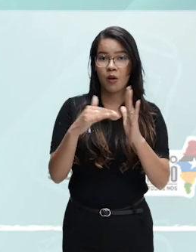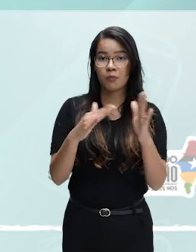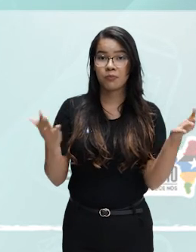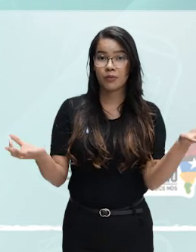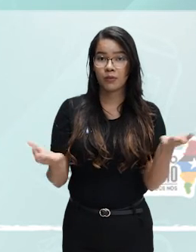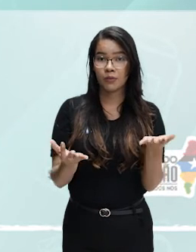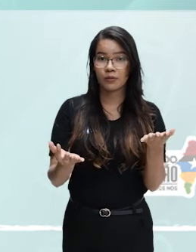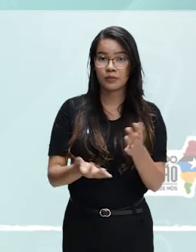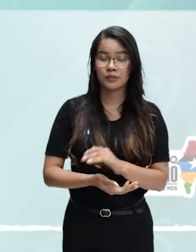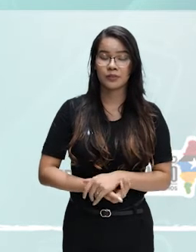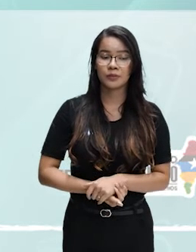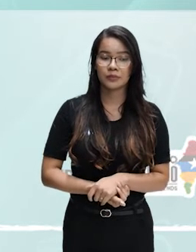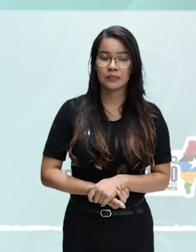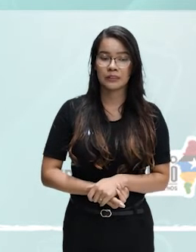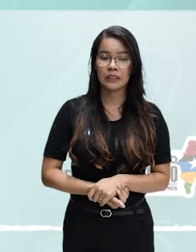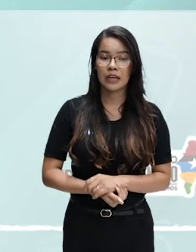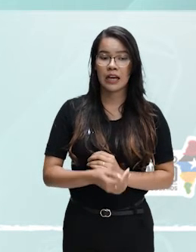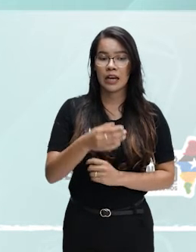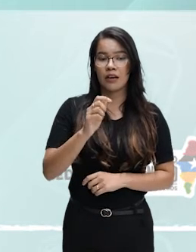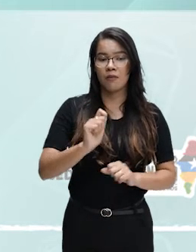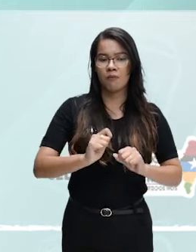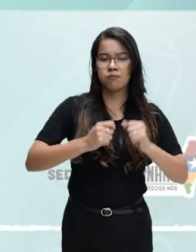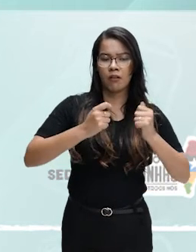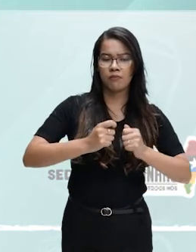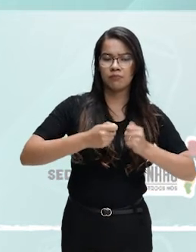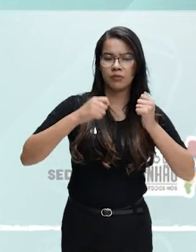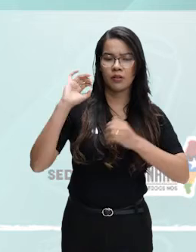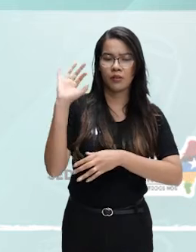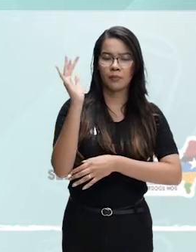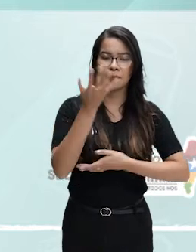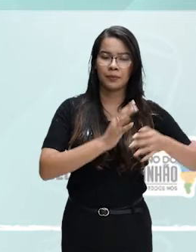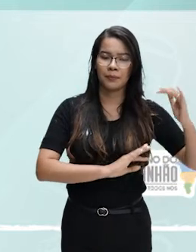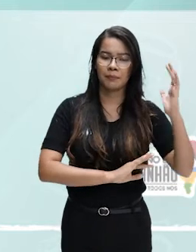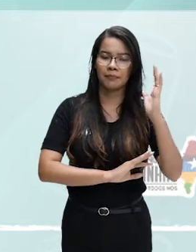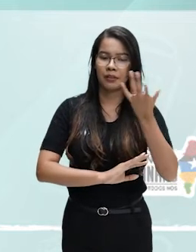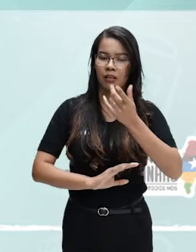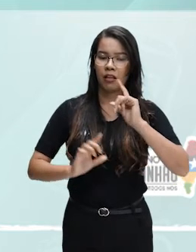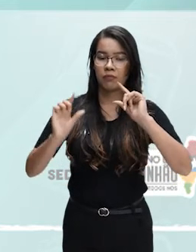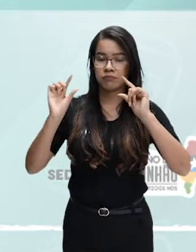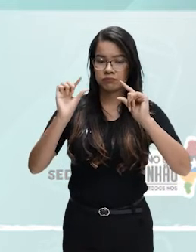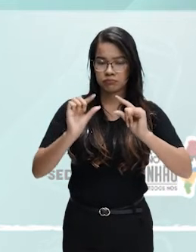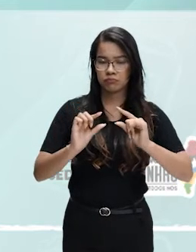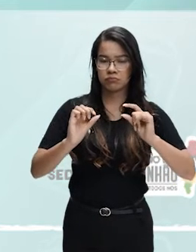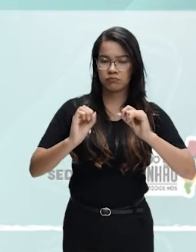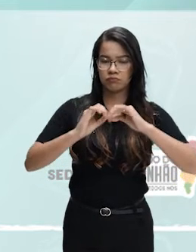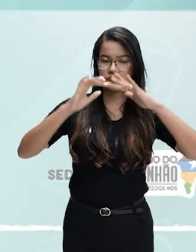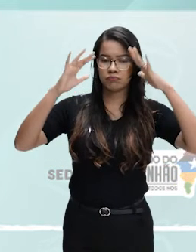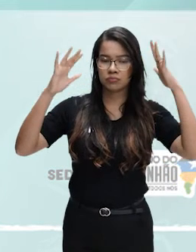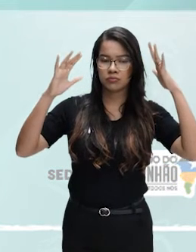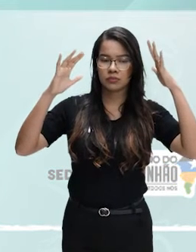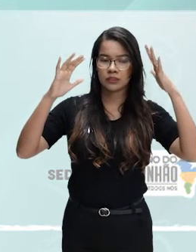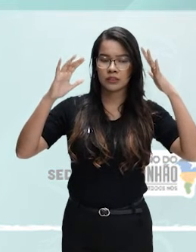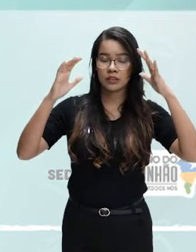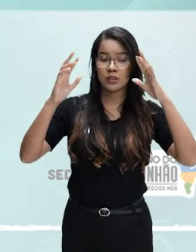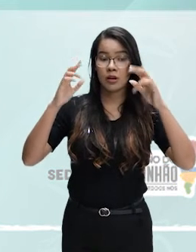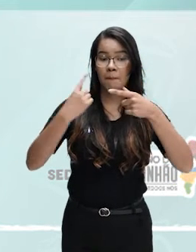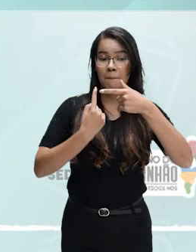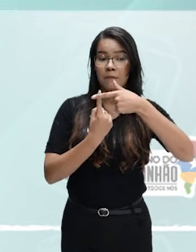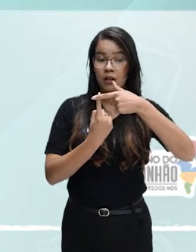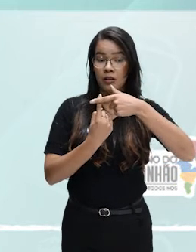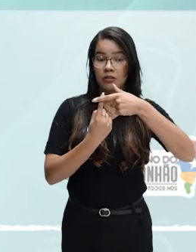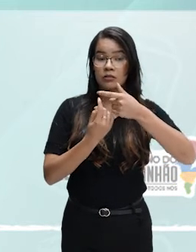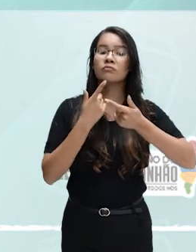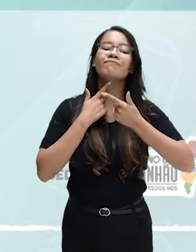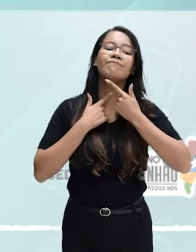hoje. As pressões ambientais pela redução da emissão de gás estufa, somada a um anseio pela diminuição